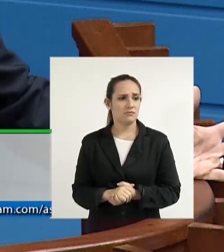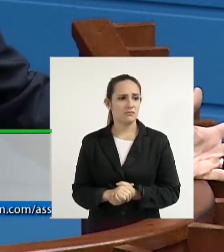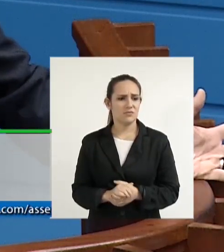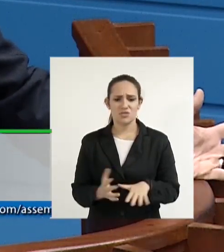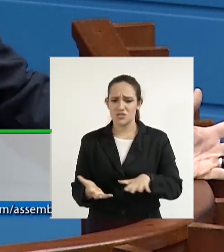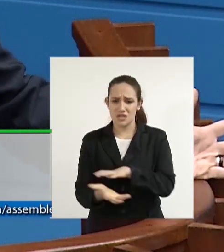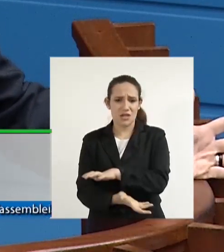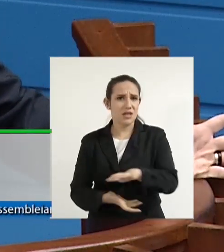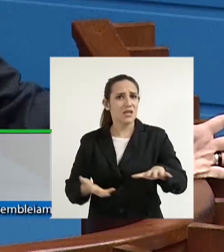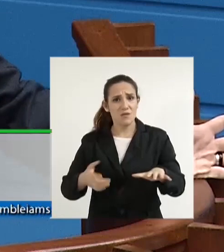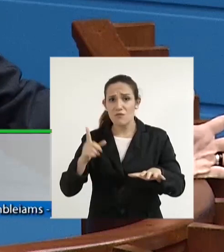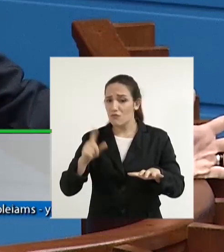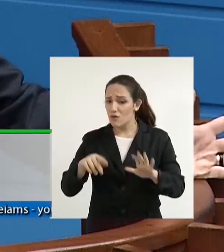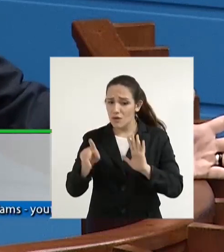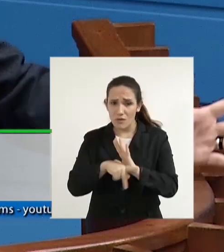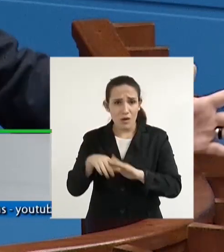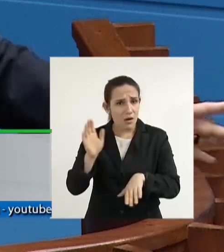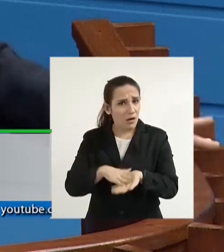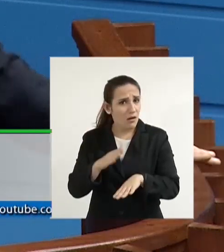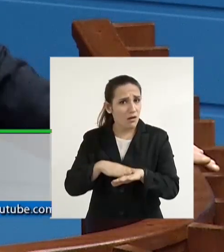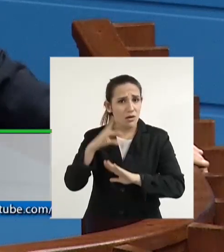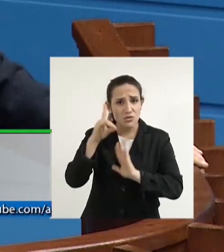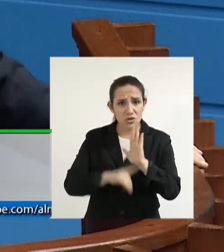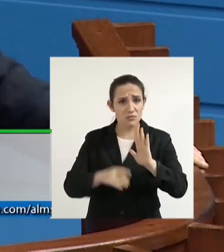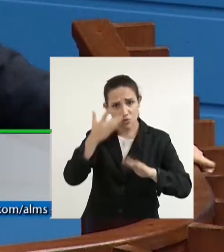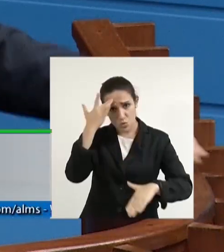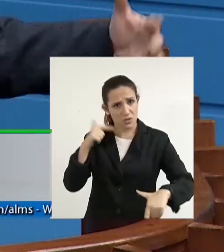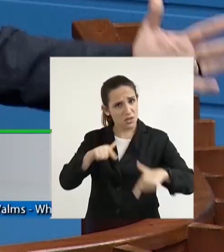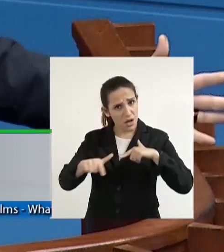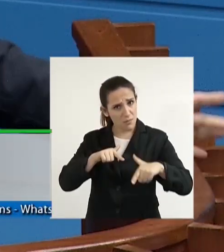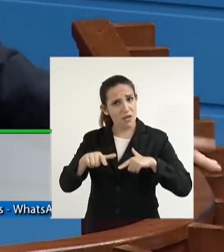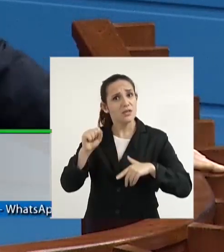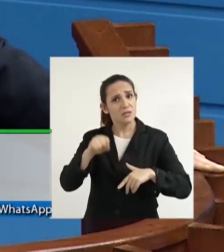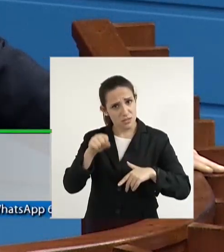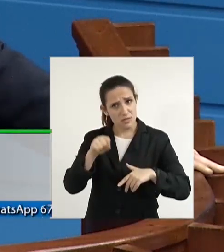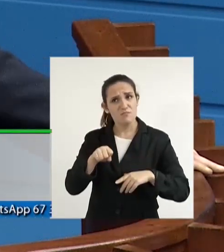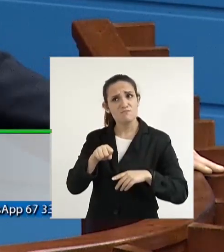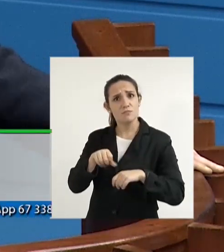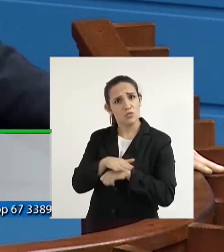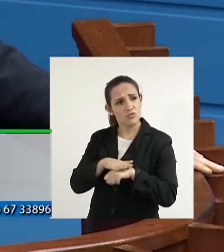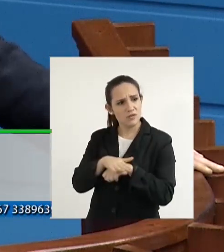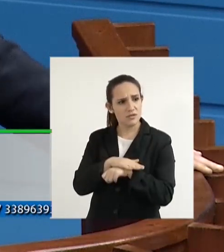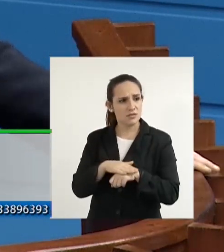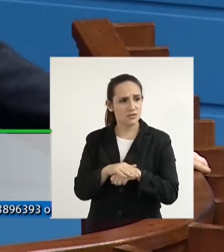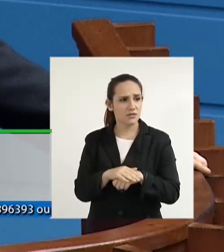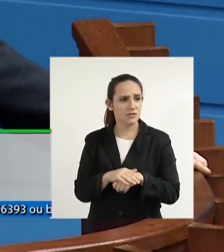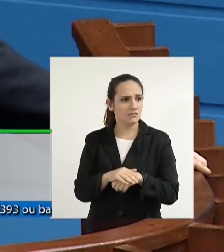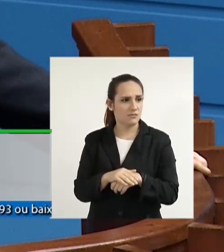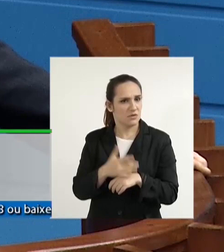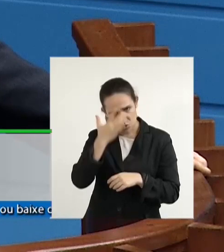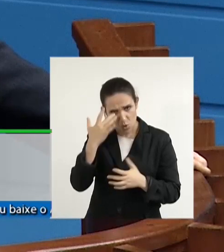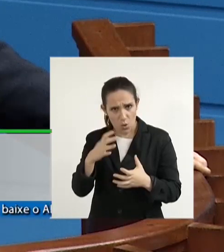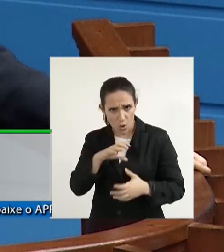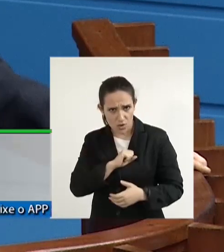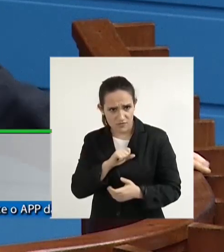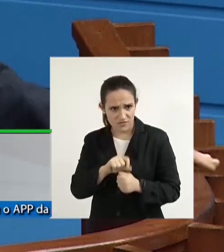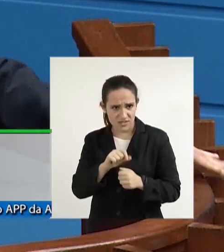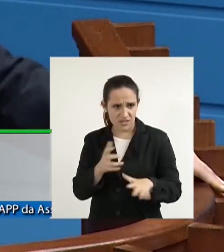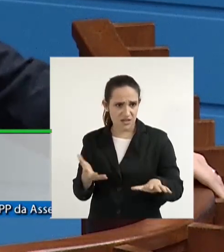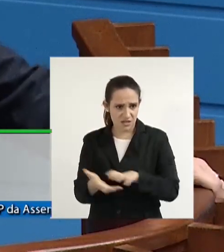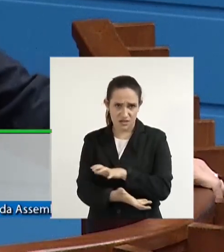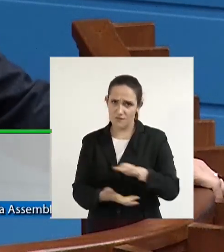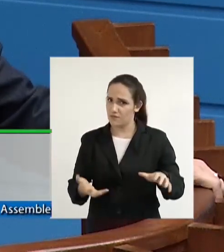um instrumento legítimo dos trabalhadores, né, de pressão, e ninguém gosta de fazer greve, né?